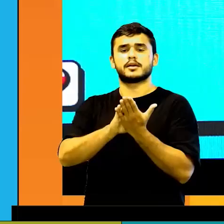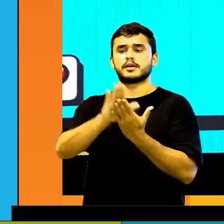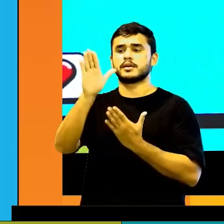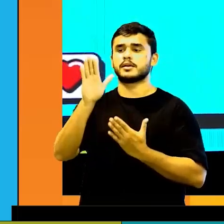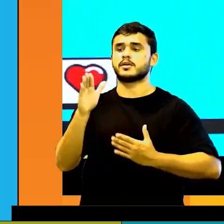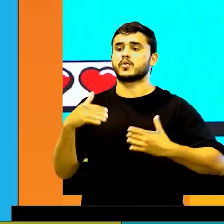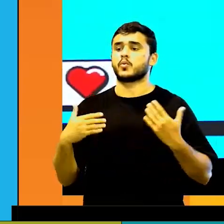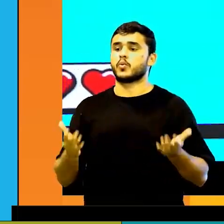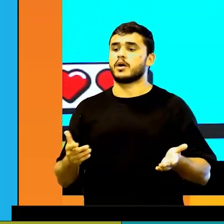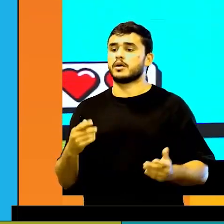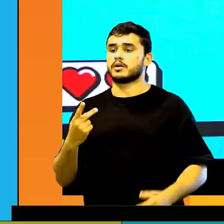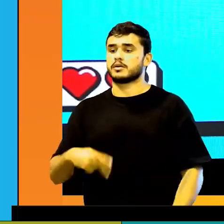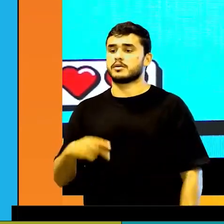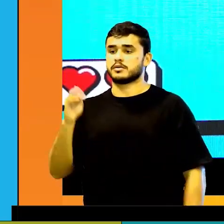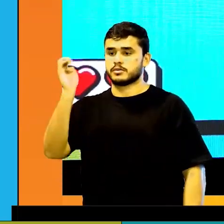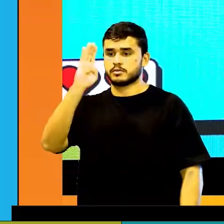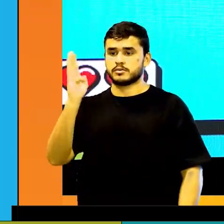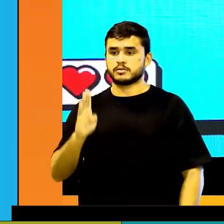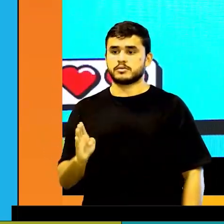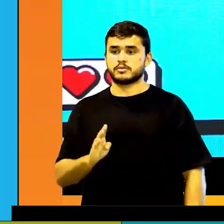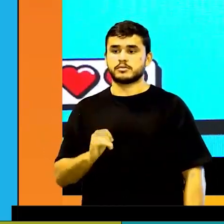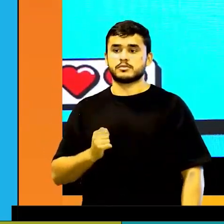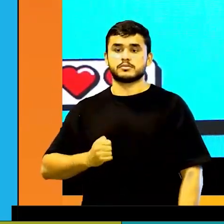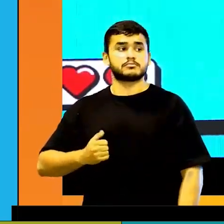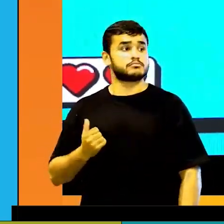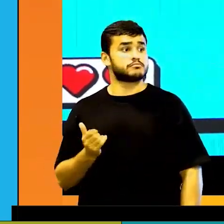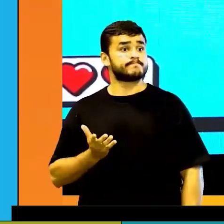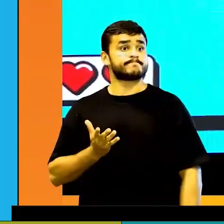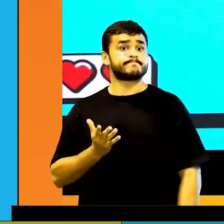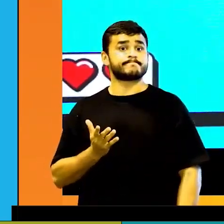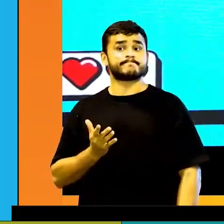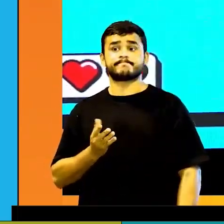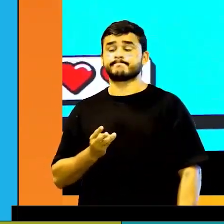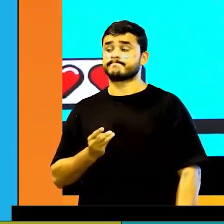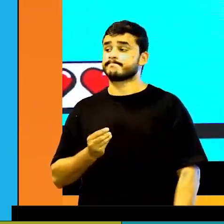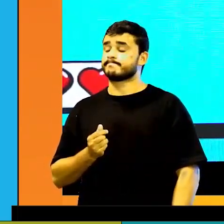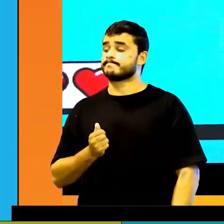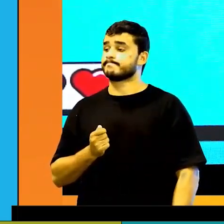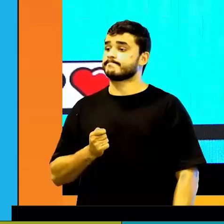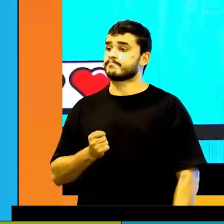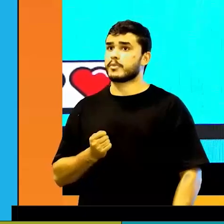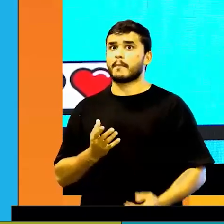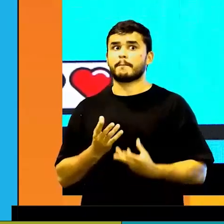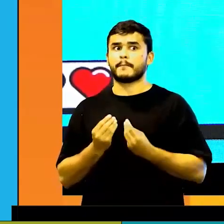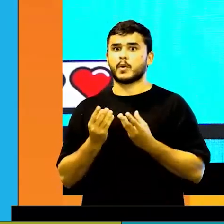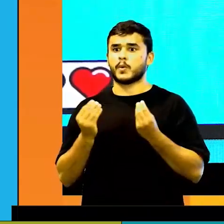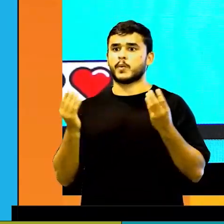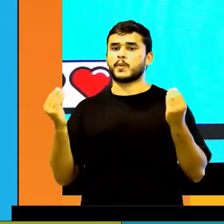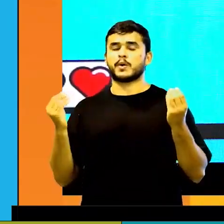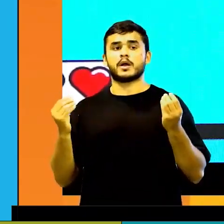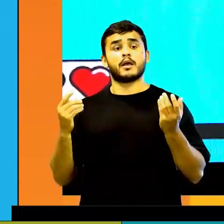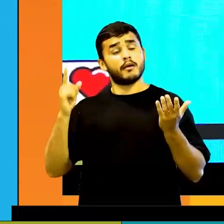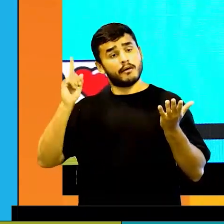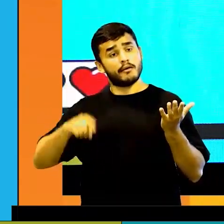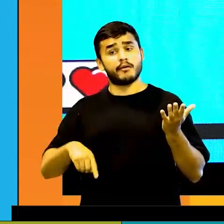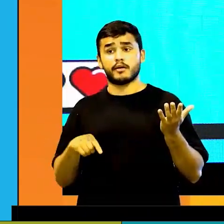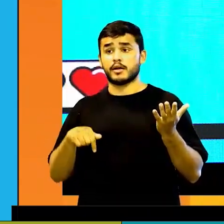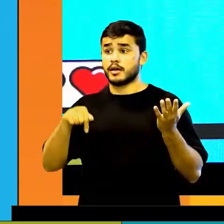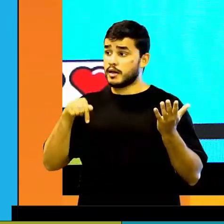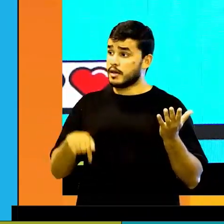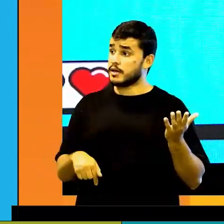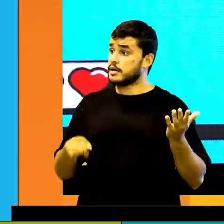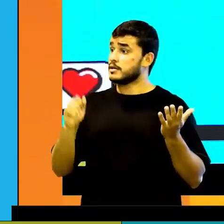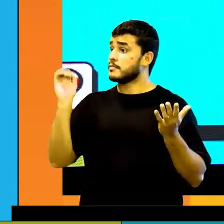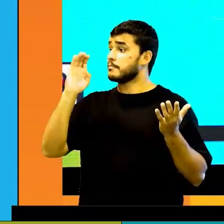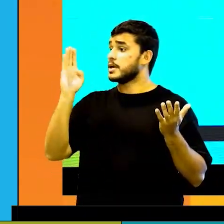foi o romance que abriu essa vasta produção de romances românticos aqui na